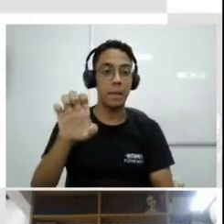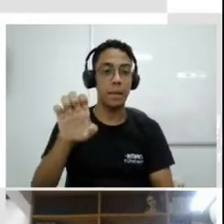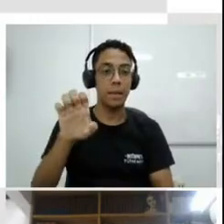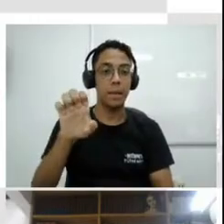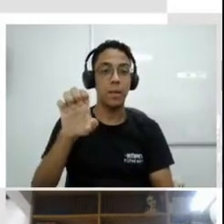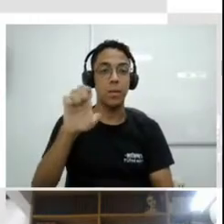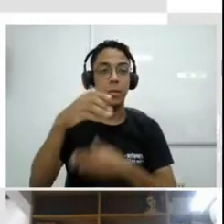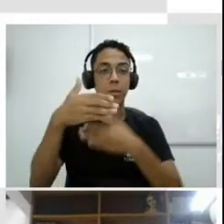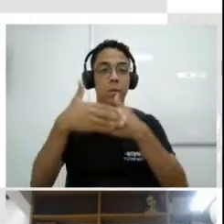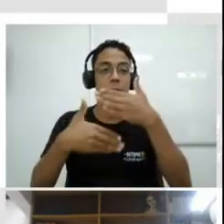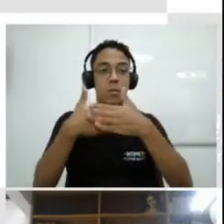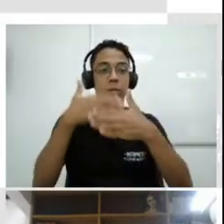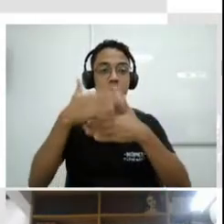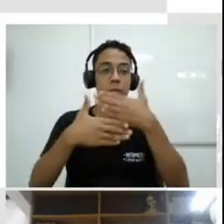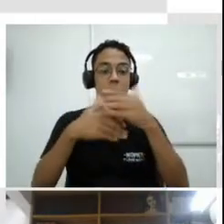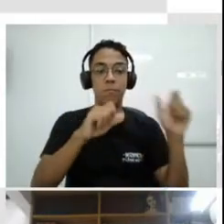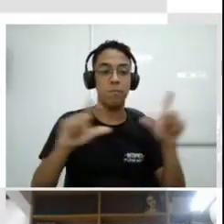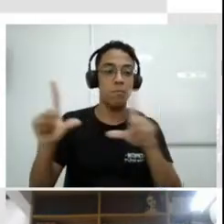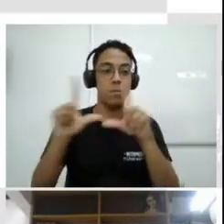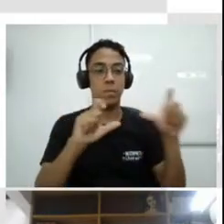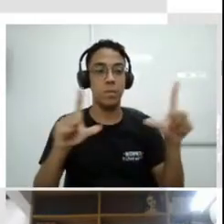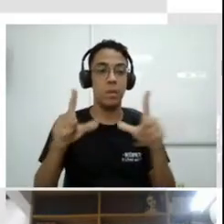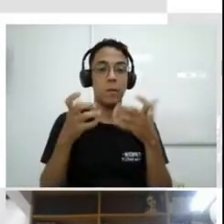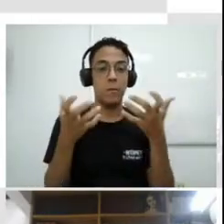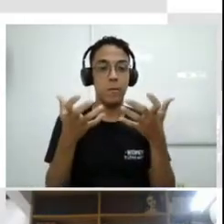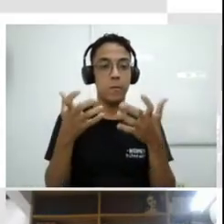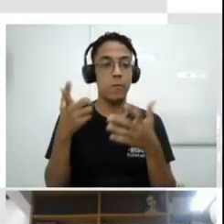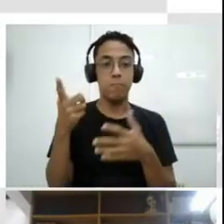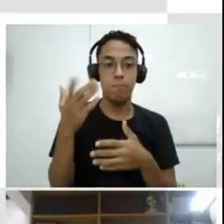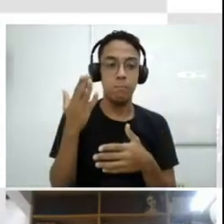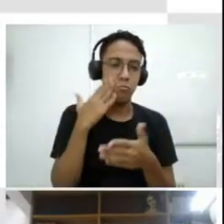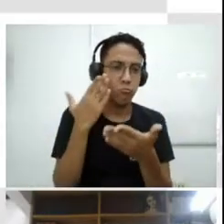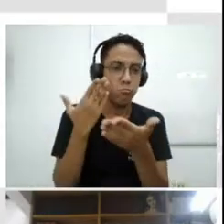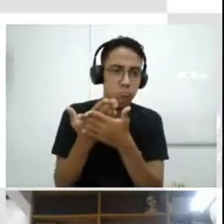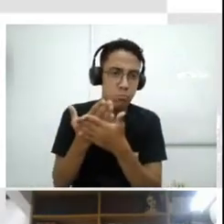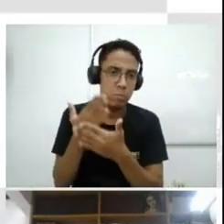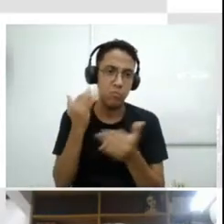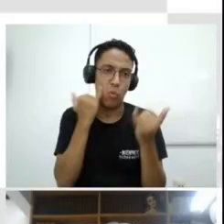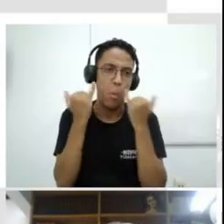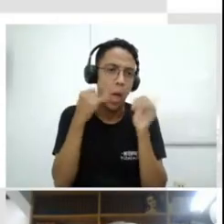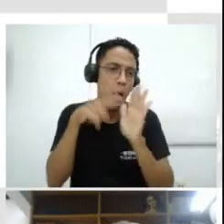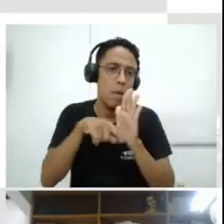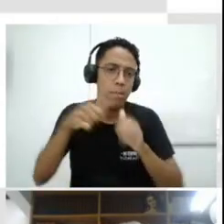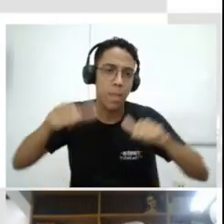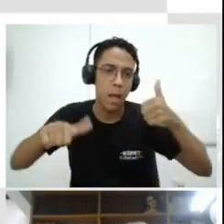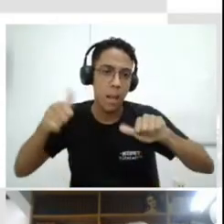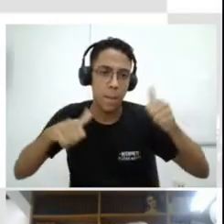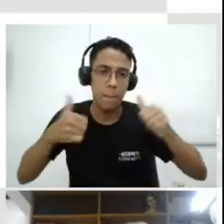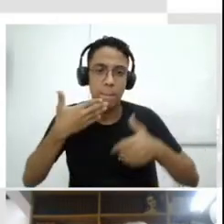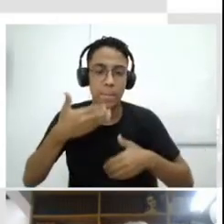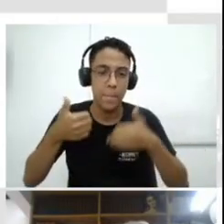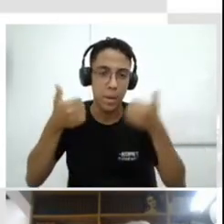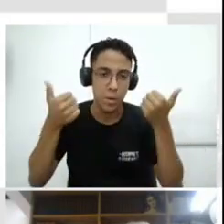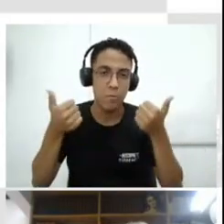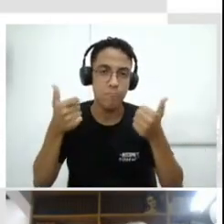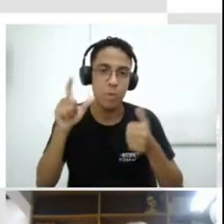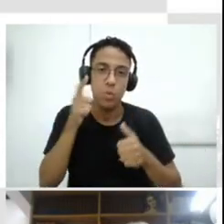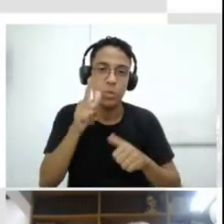slides desse PowerPoint, de maneira que quem quiser fazer uma análise mais detida disso terá acesso